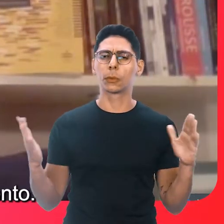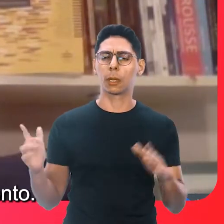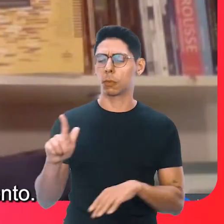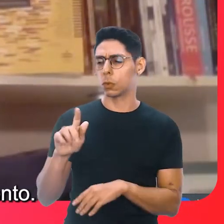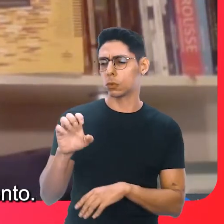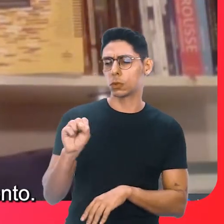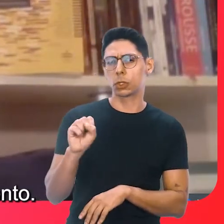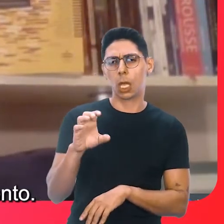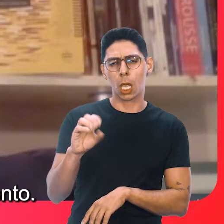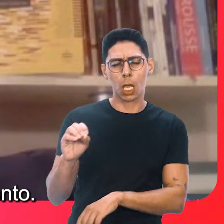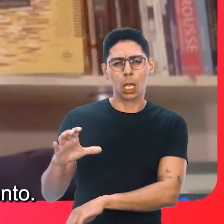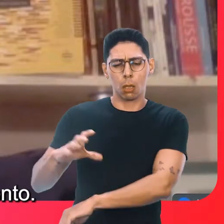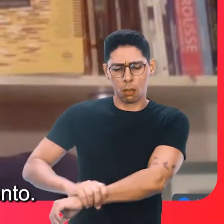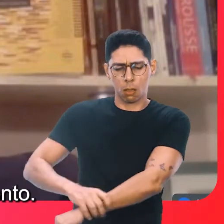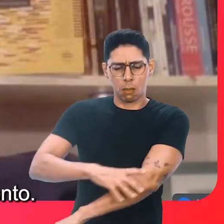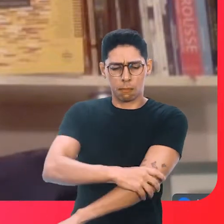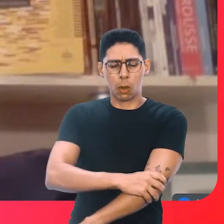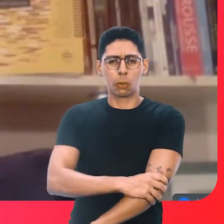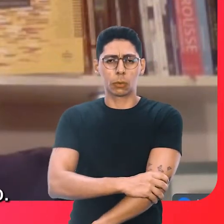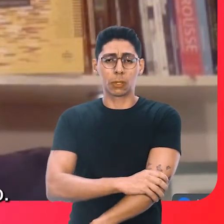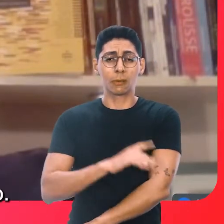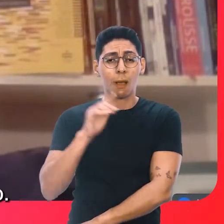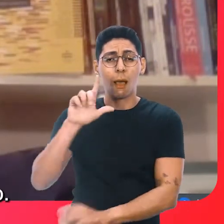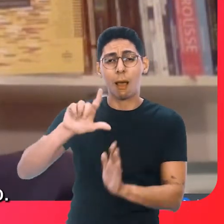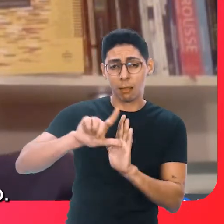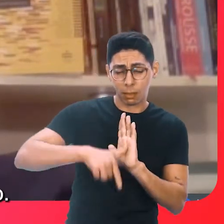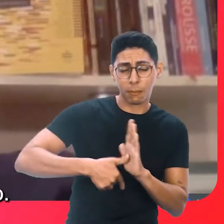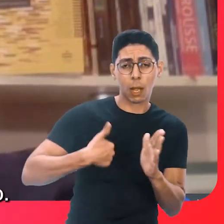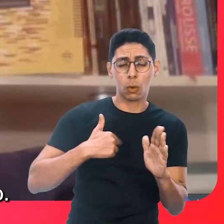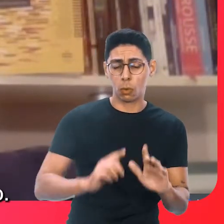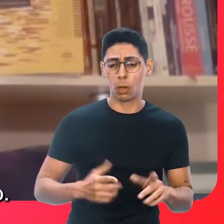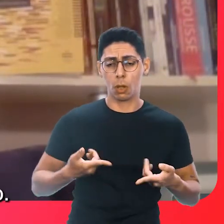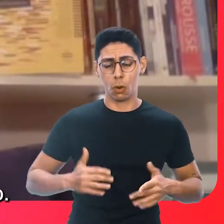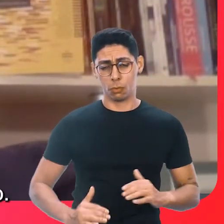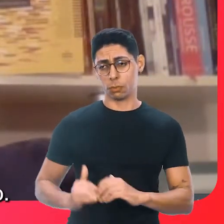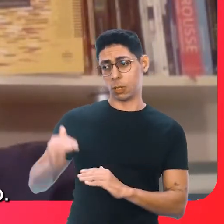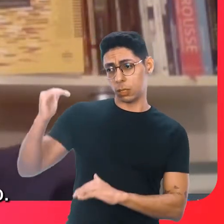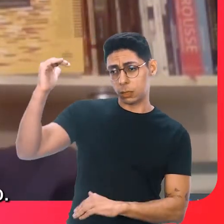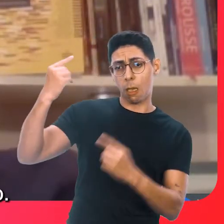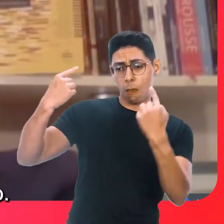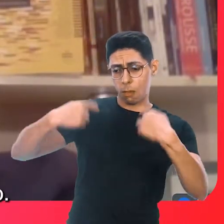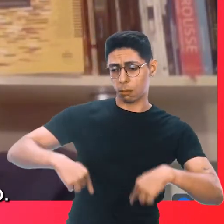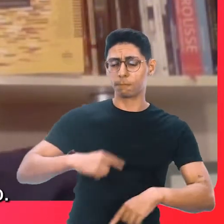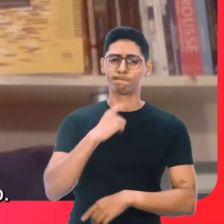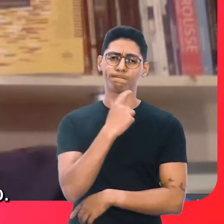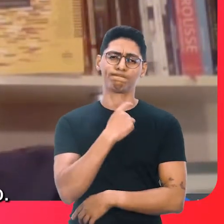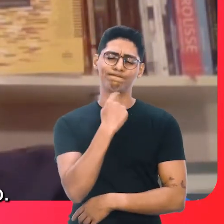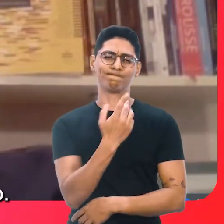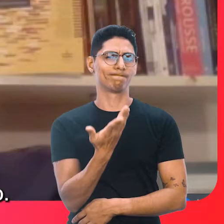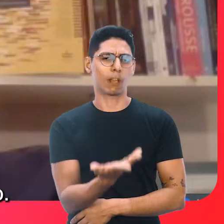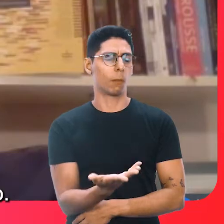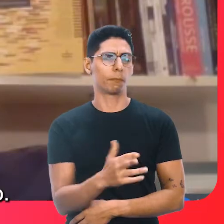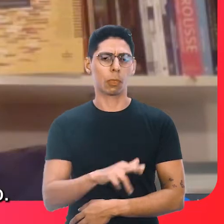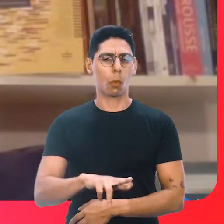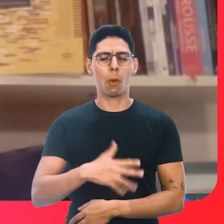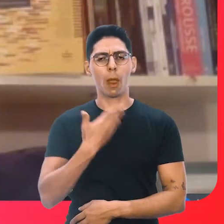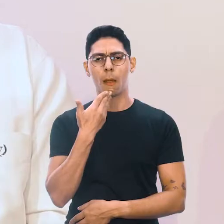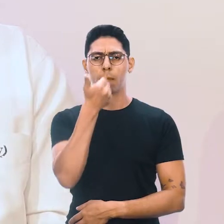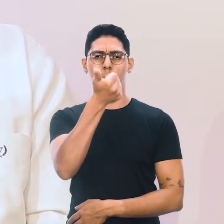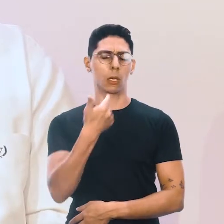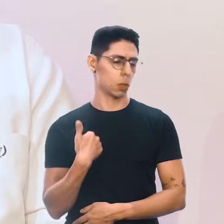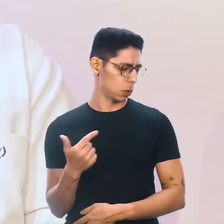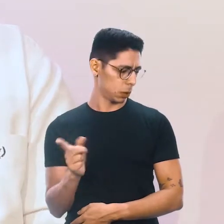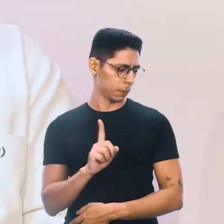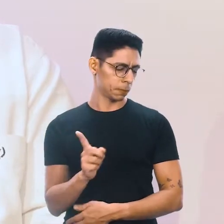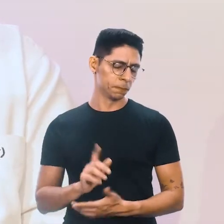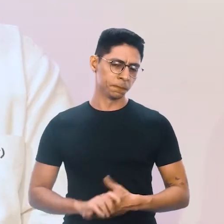isso acabou prejudicando o meu próprio desenvolvimento, né? Físico. Entendi. E, enfim, não foi uma situação das melhores, não. E